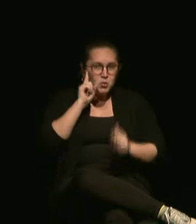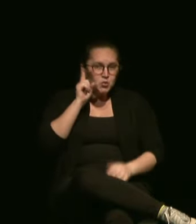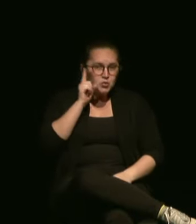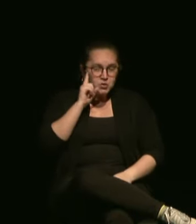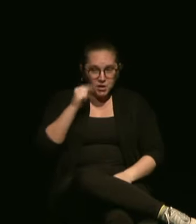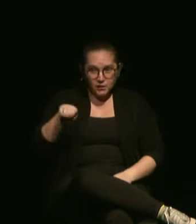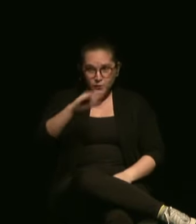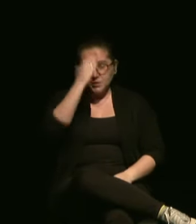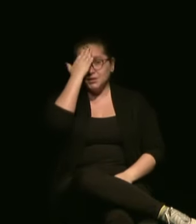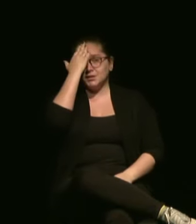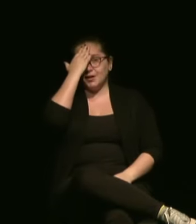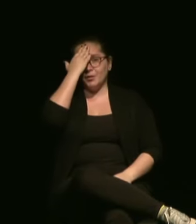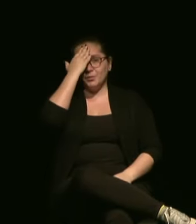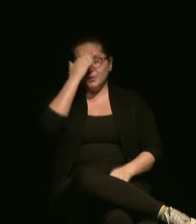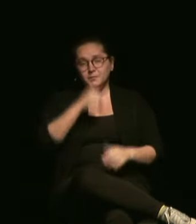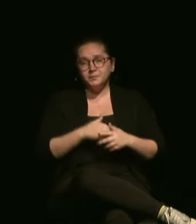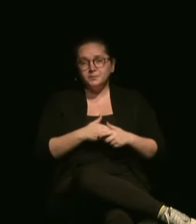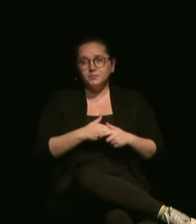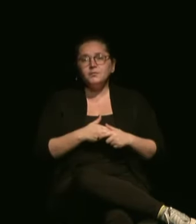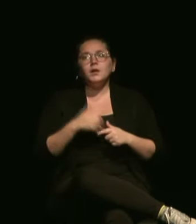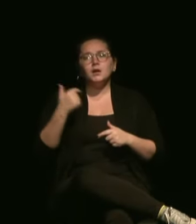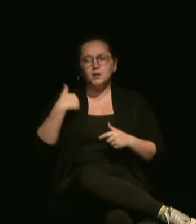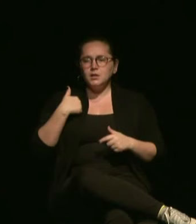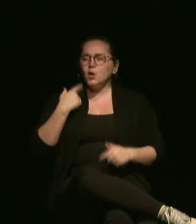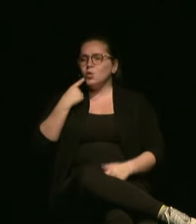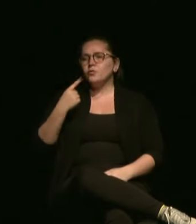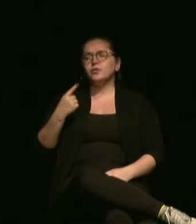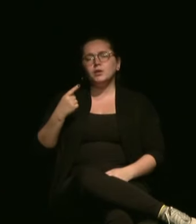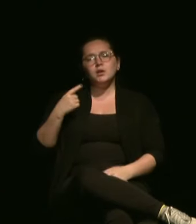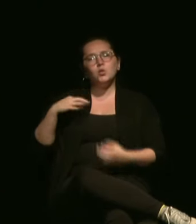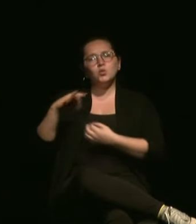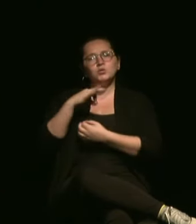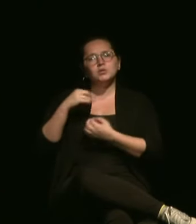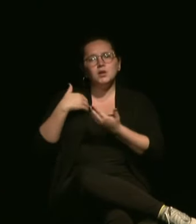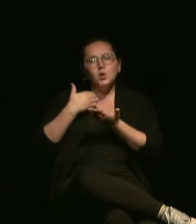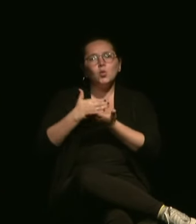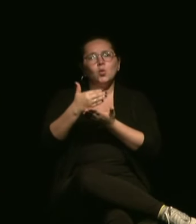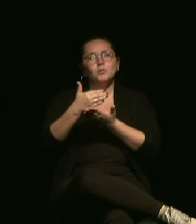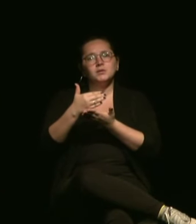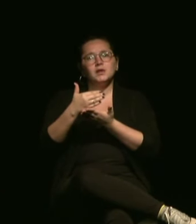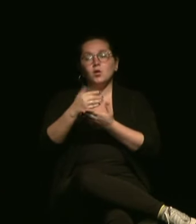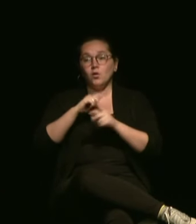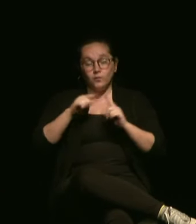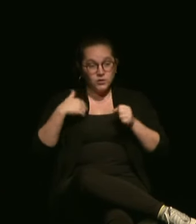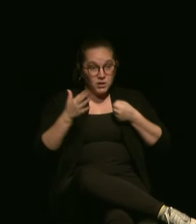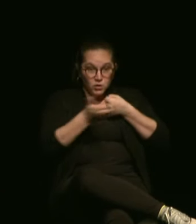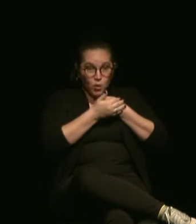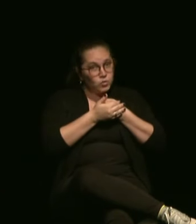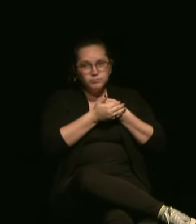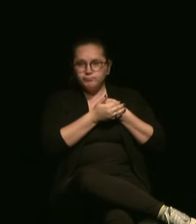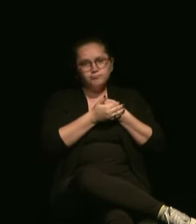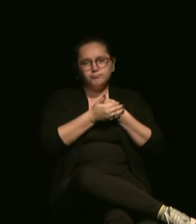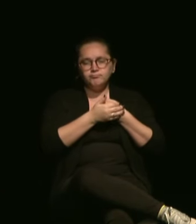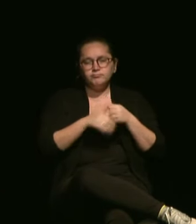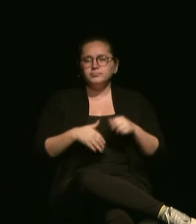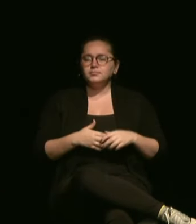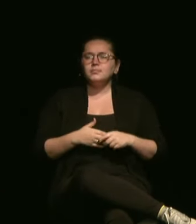que eu estou falando. E eu ungi esse quadro. Ungi e falei assim: olha, a partir de hoje você não se esconde mais aí. Mas explica